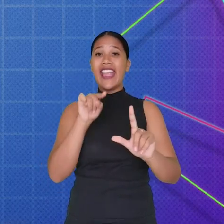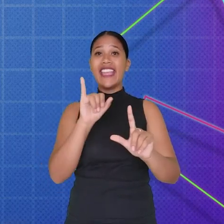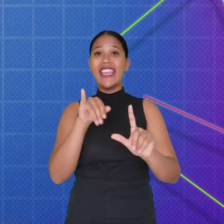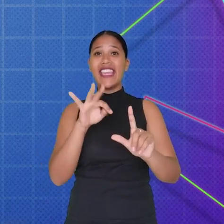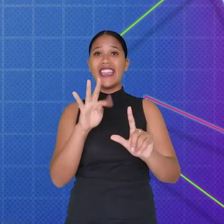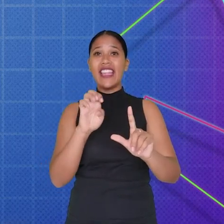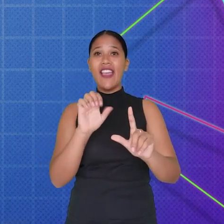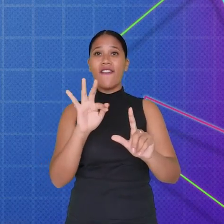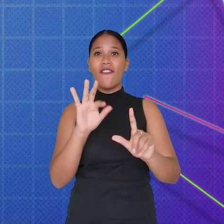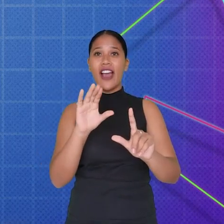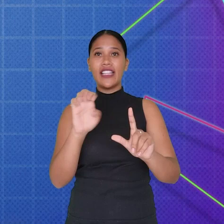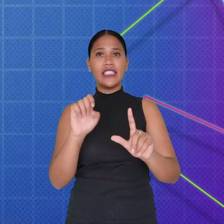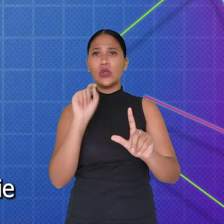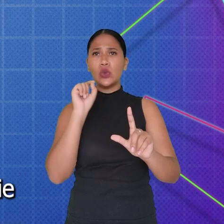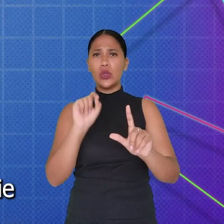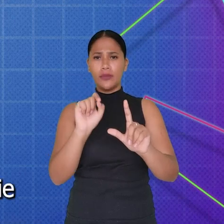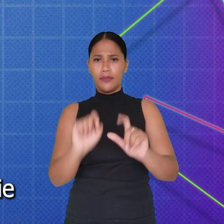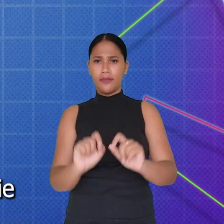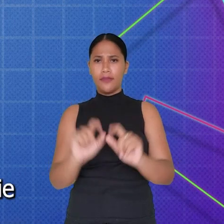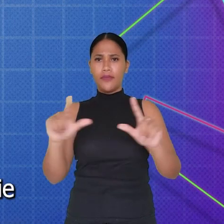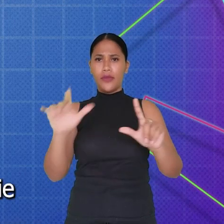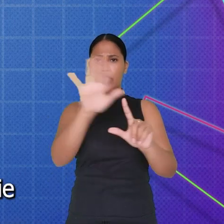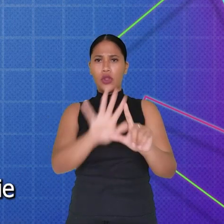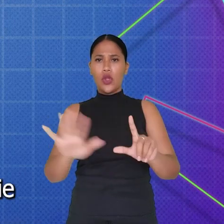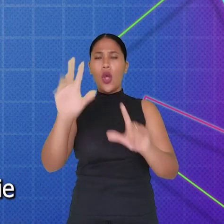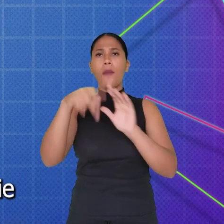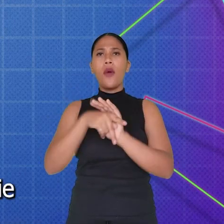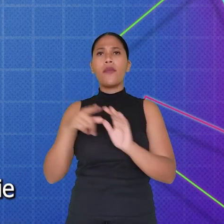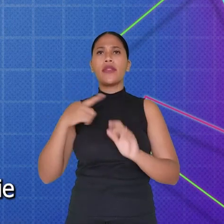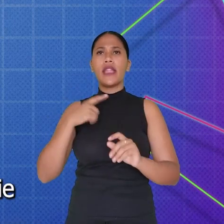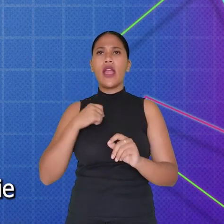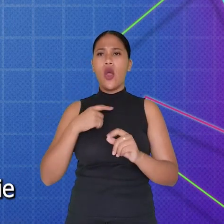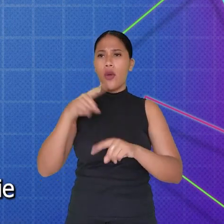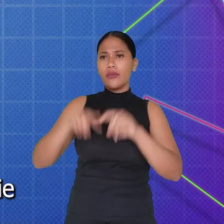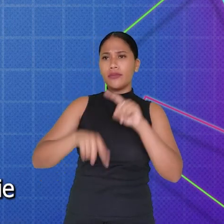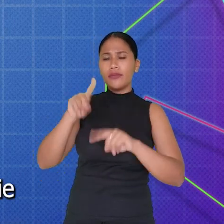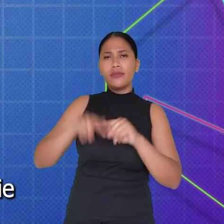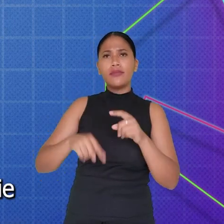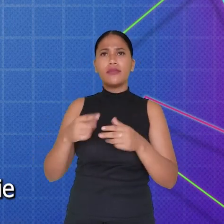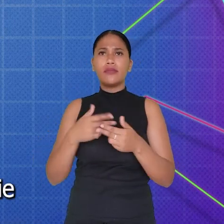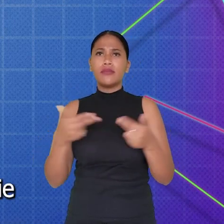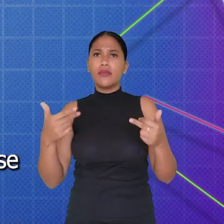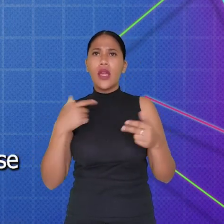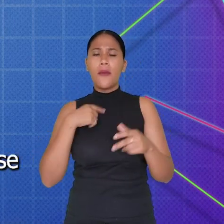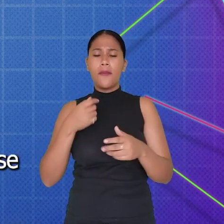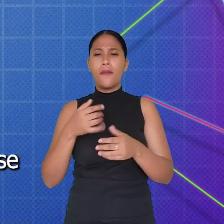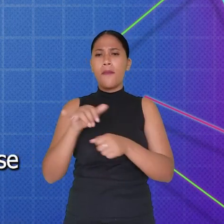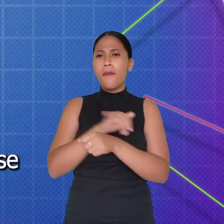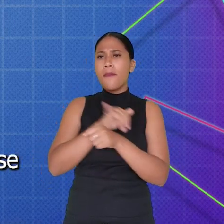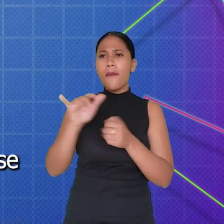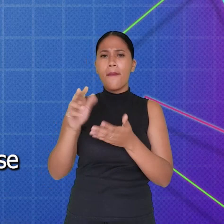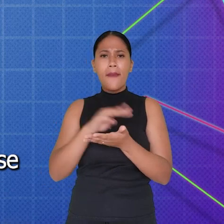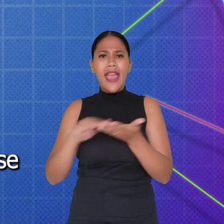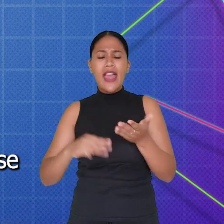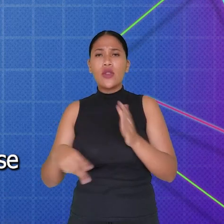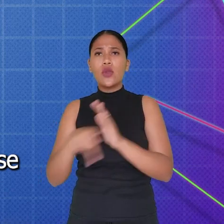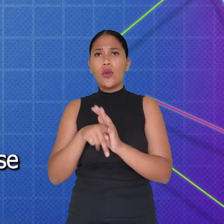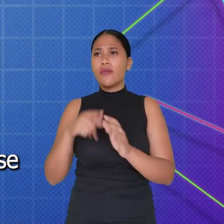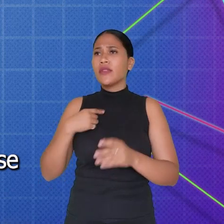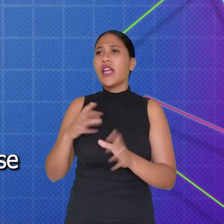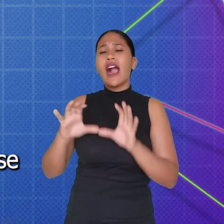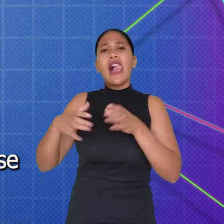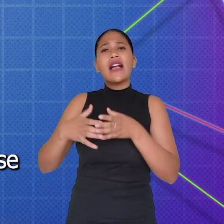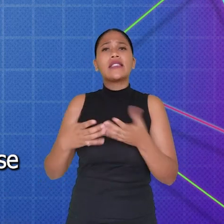As interfaces são um recurso de programação orientada a objetos que permitem definir uma série de métodos e propriedades de